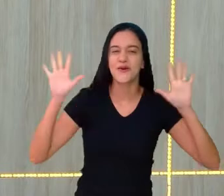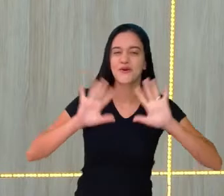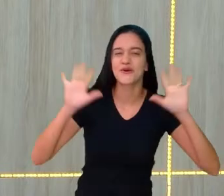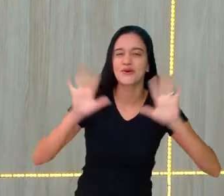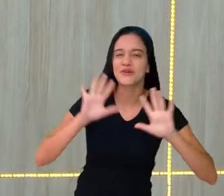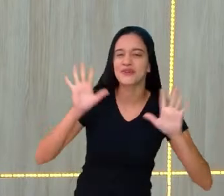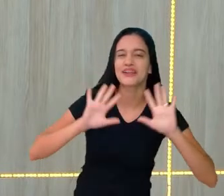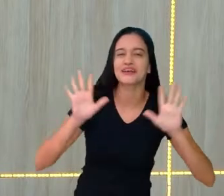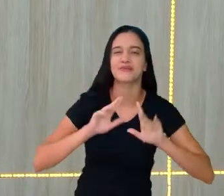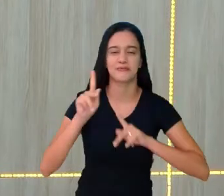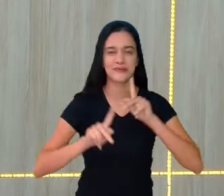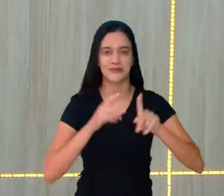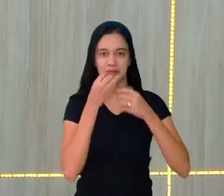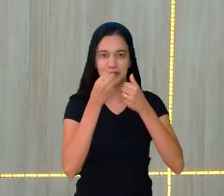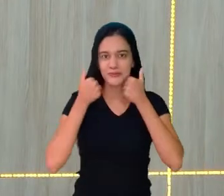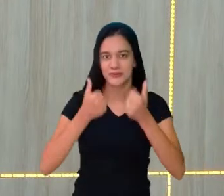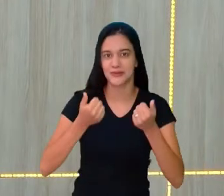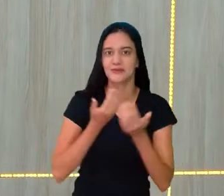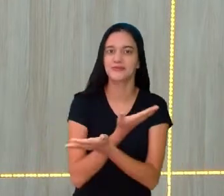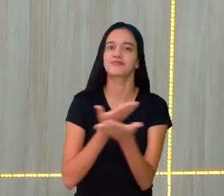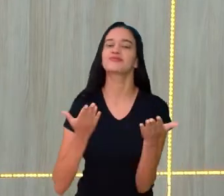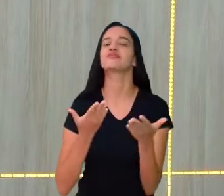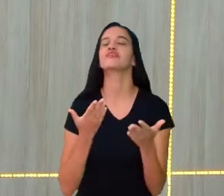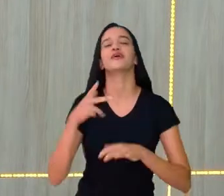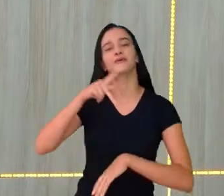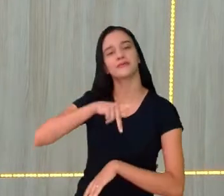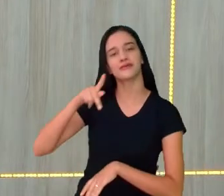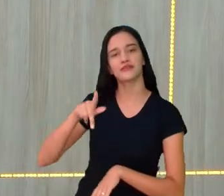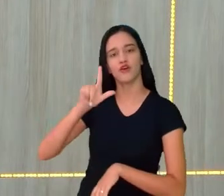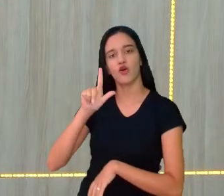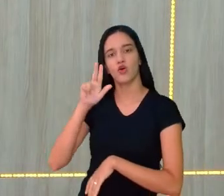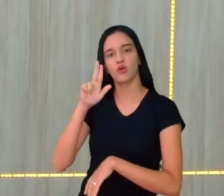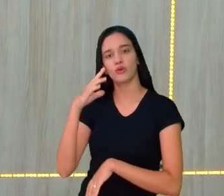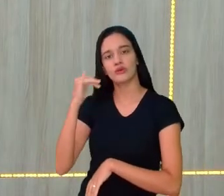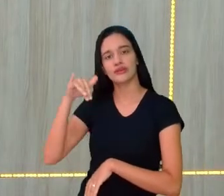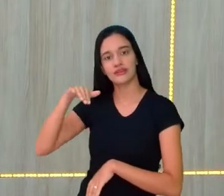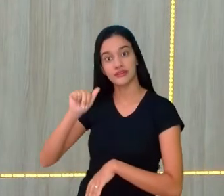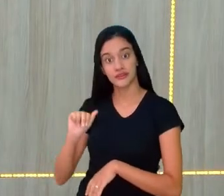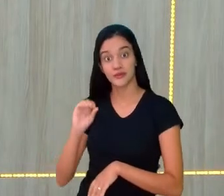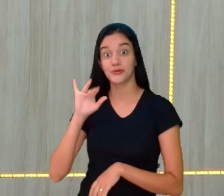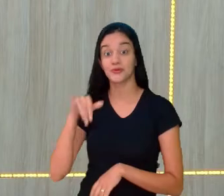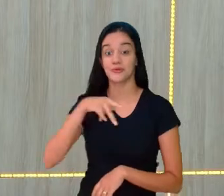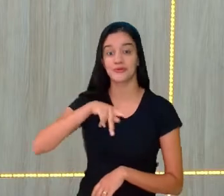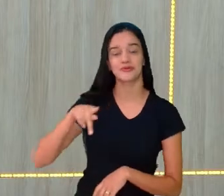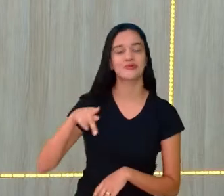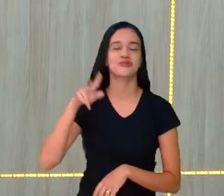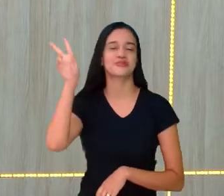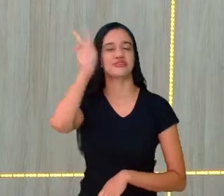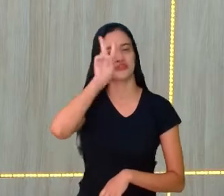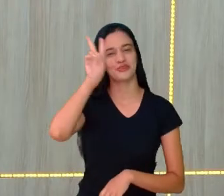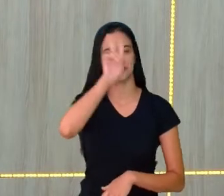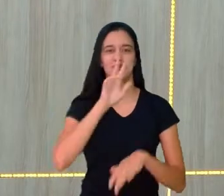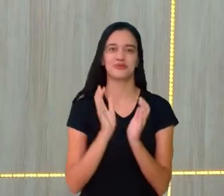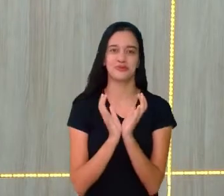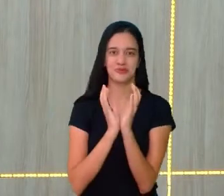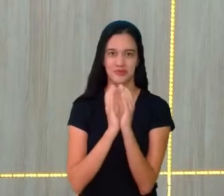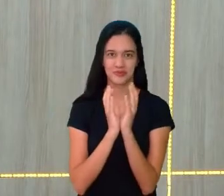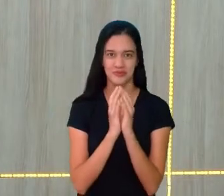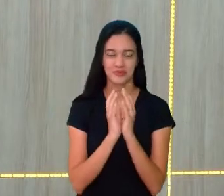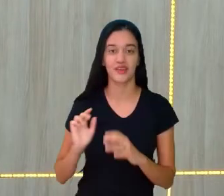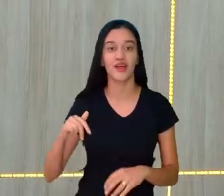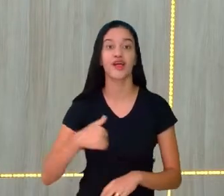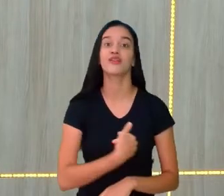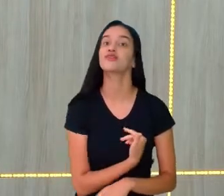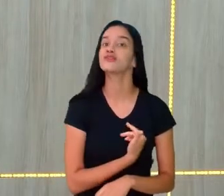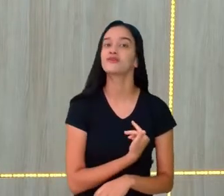Olá pessoal, tudo bom com vocês? Eu sou o professor Luciano Júnior, professor de História do Recife, e